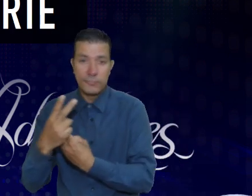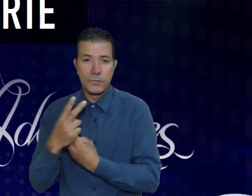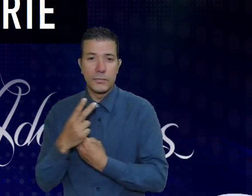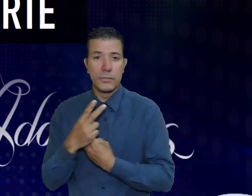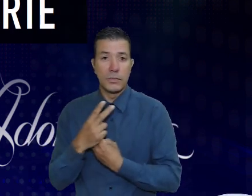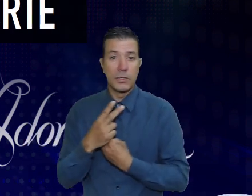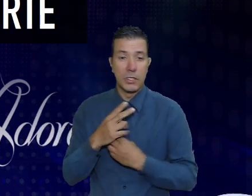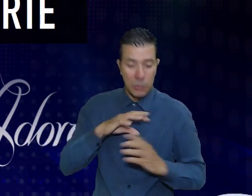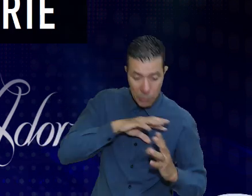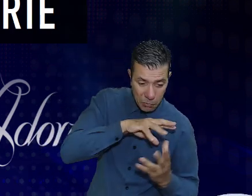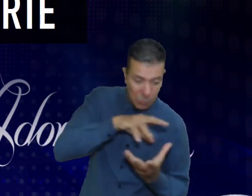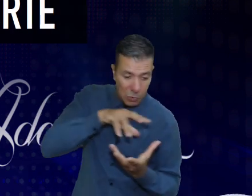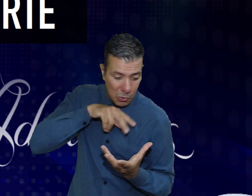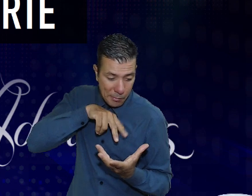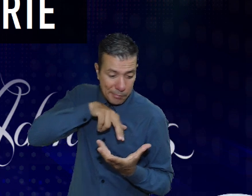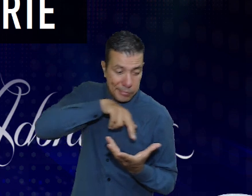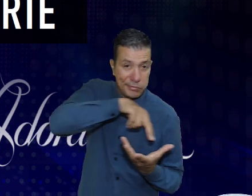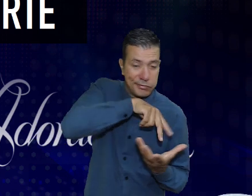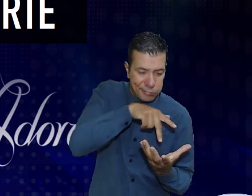pastor. E seu